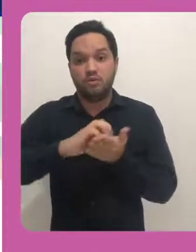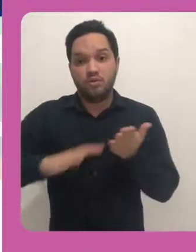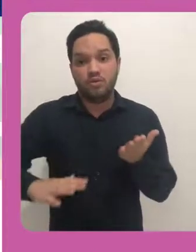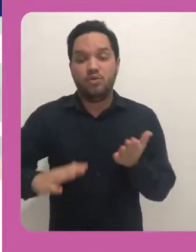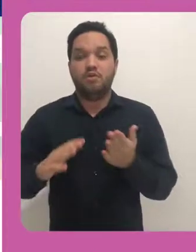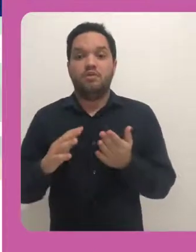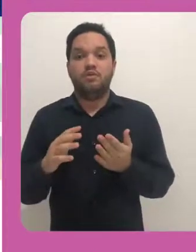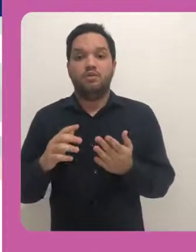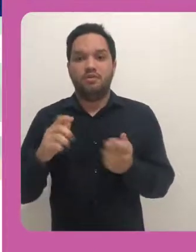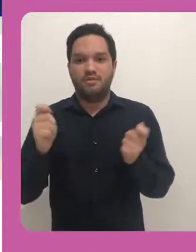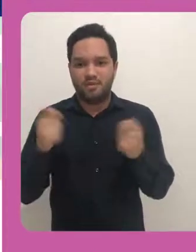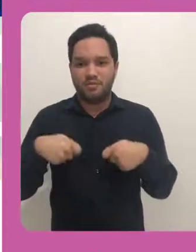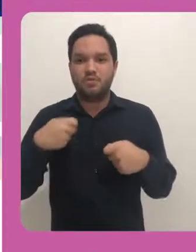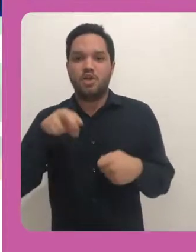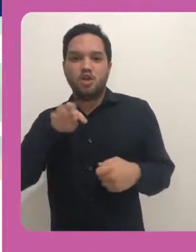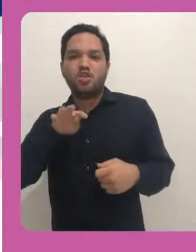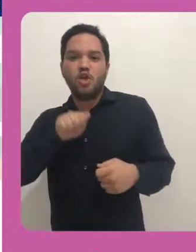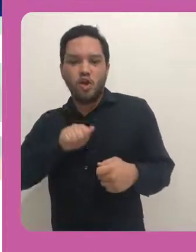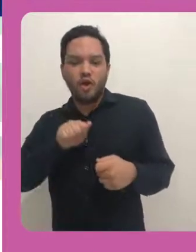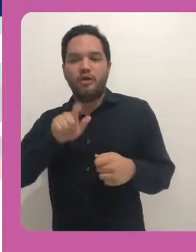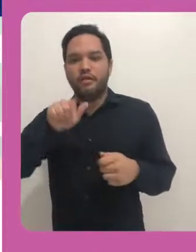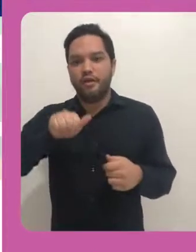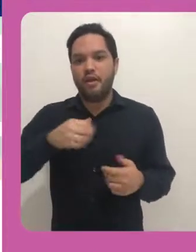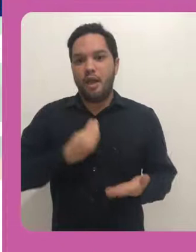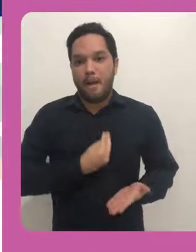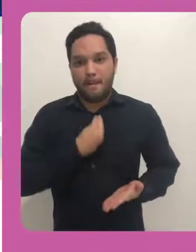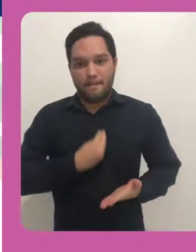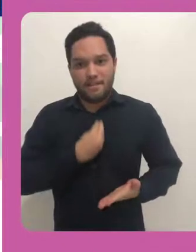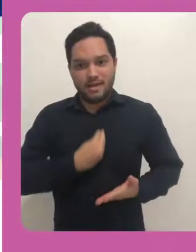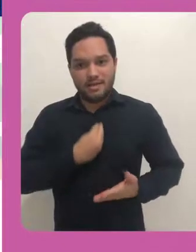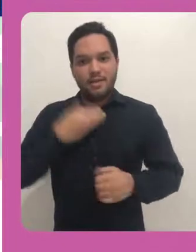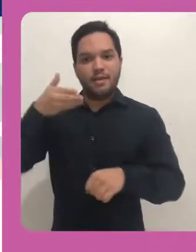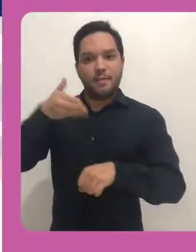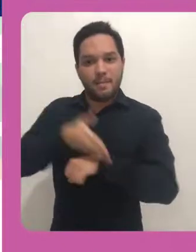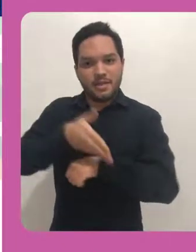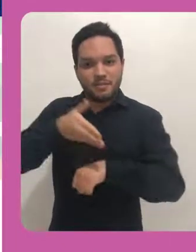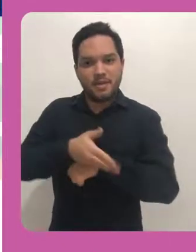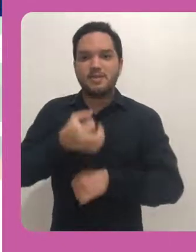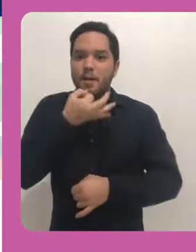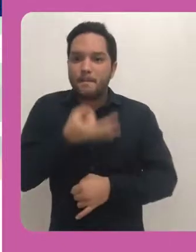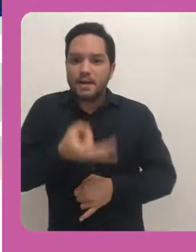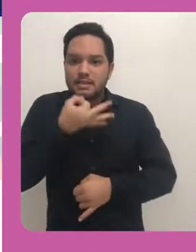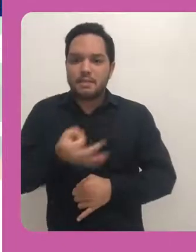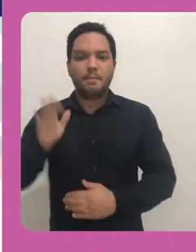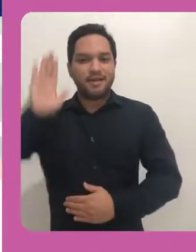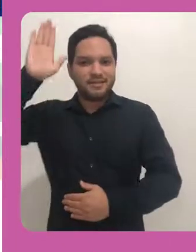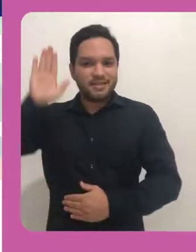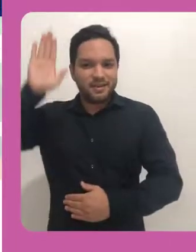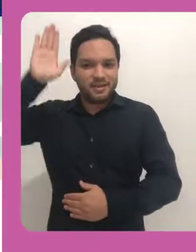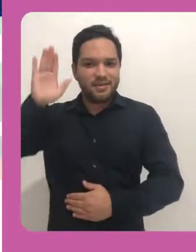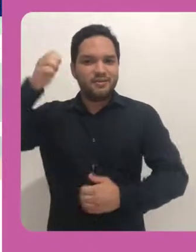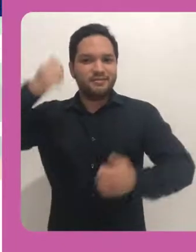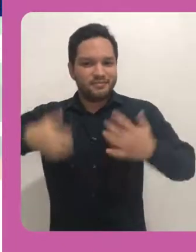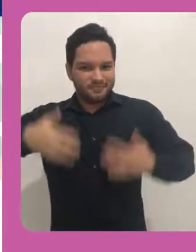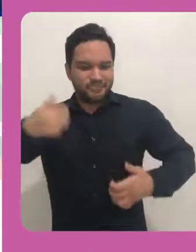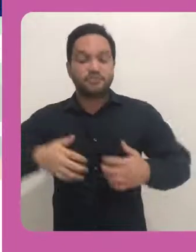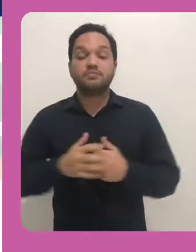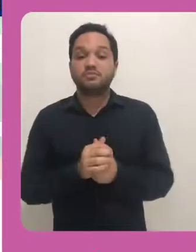uma atividade que vale a nota por presença em sala, por participação em sala de aula. Então não